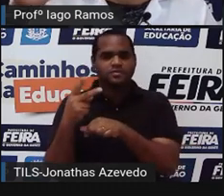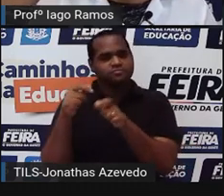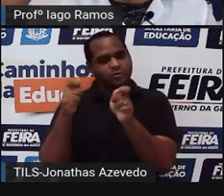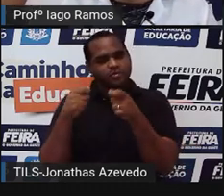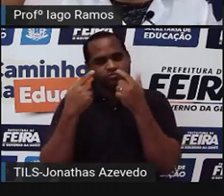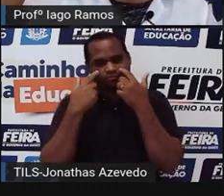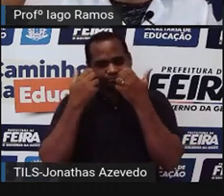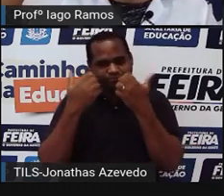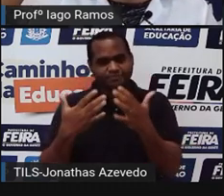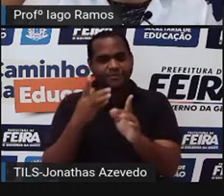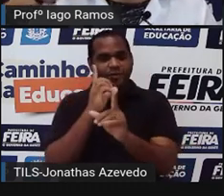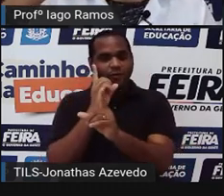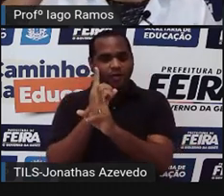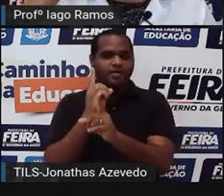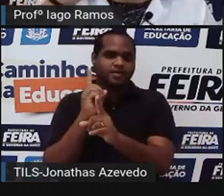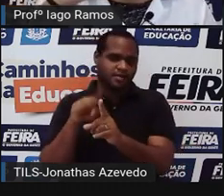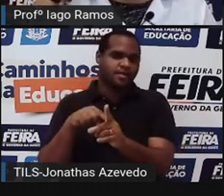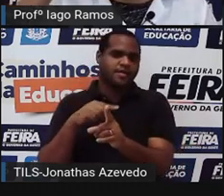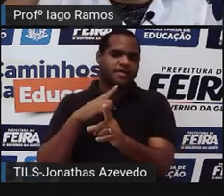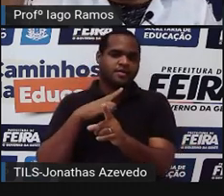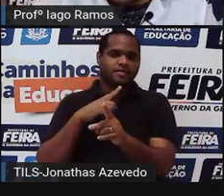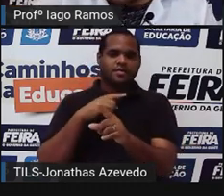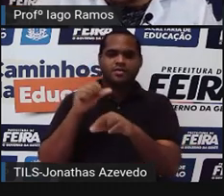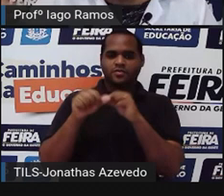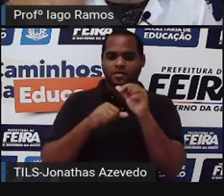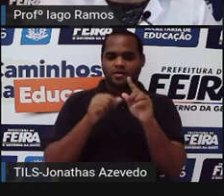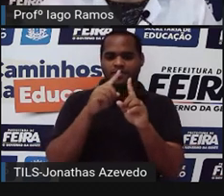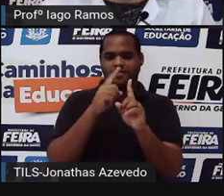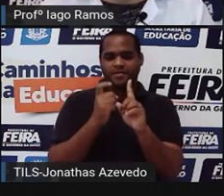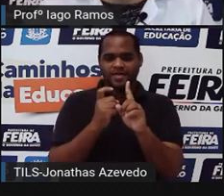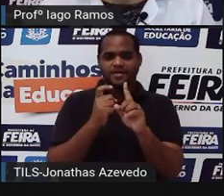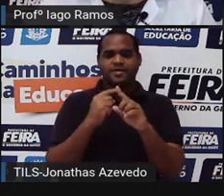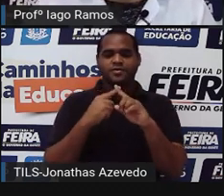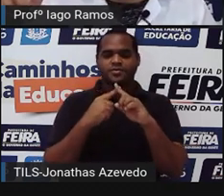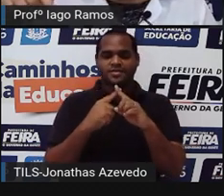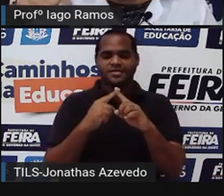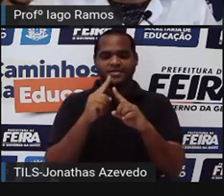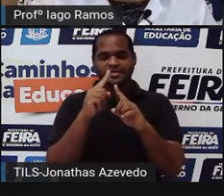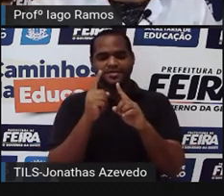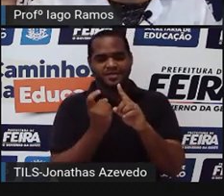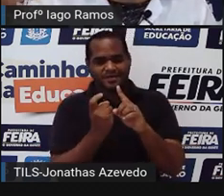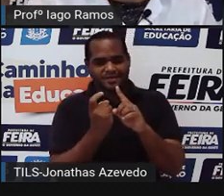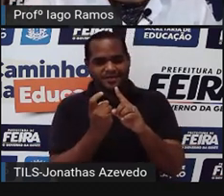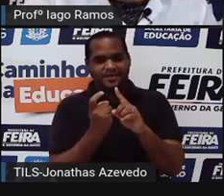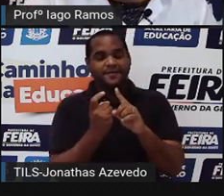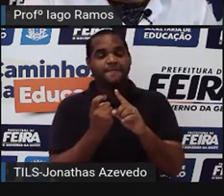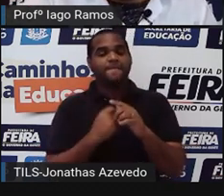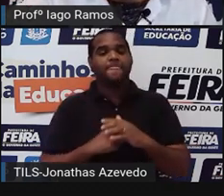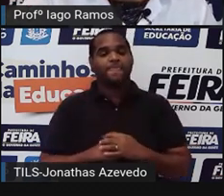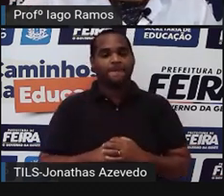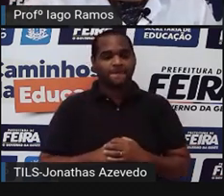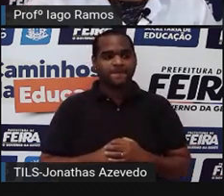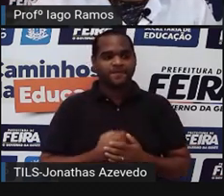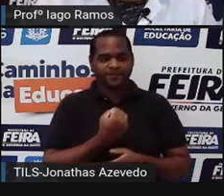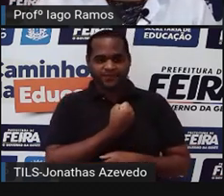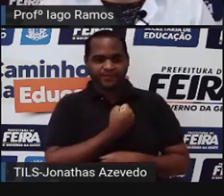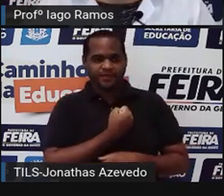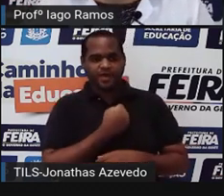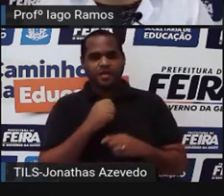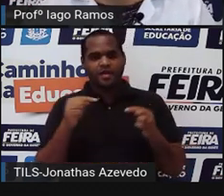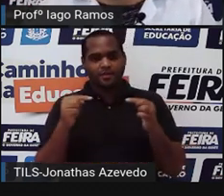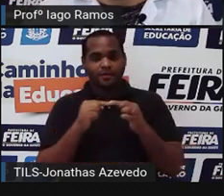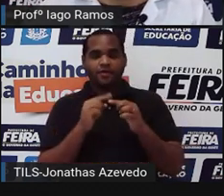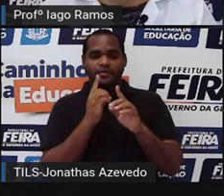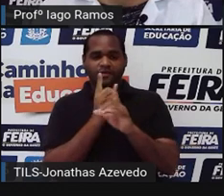zero. Aí eu coloco esse x uma linha para dizer que é uma raiz da equação, um número que eu encontro para o x que